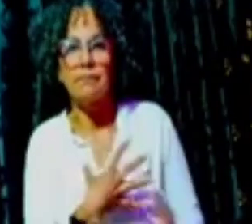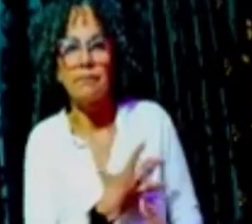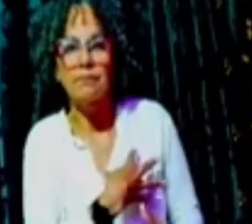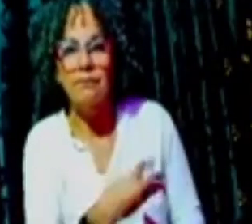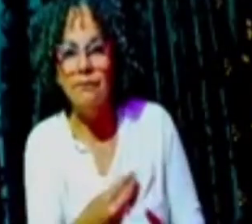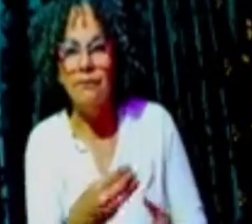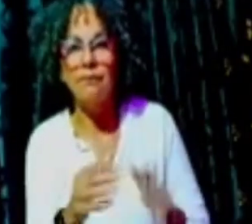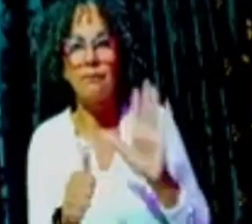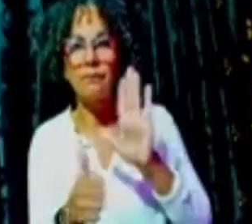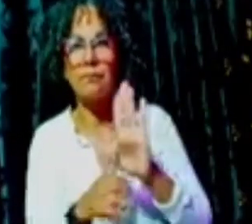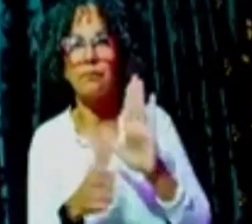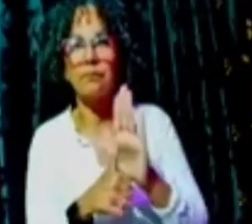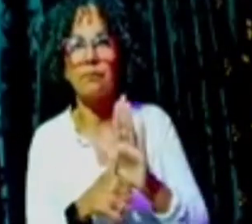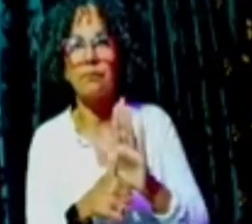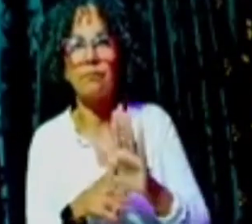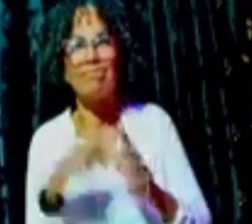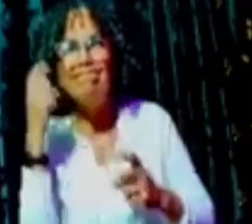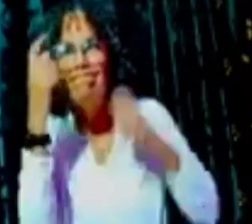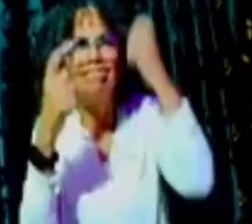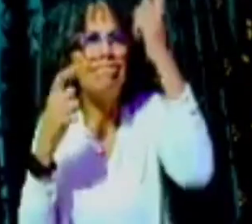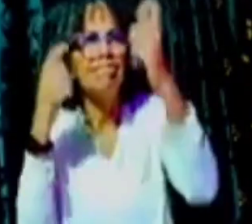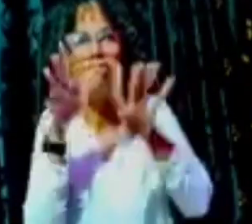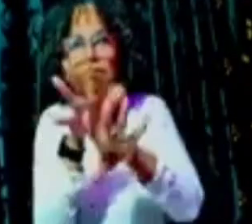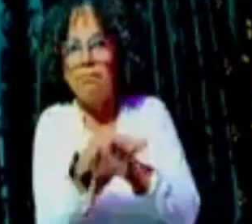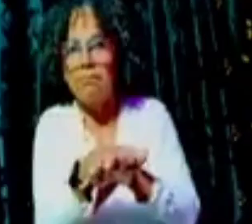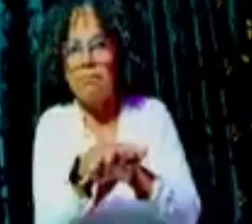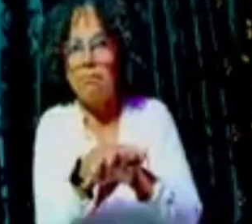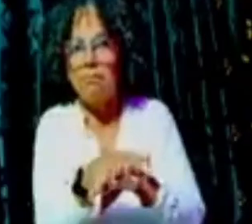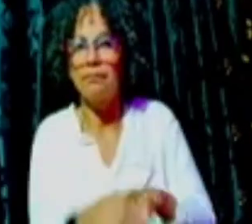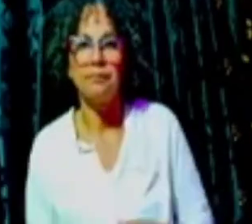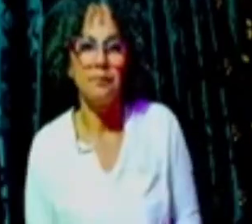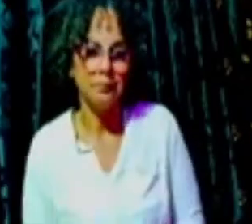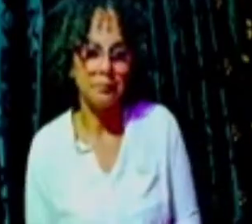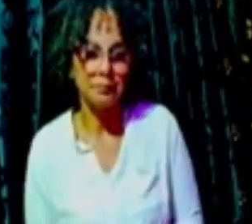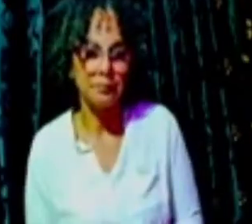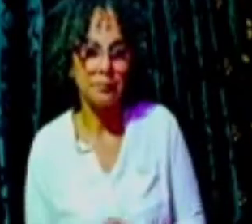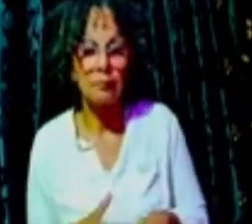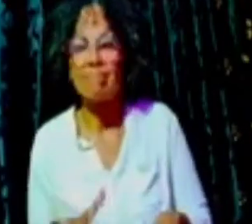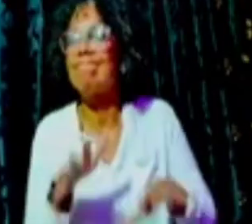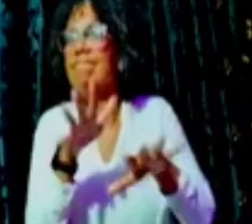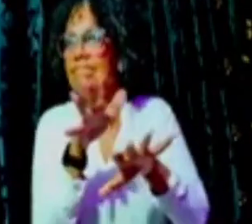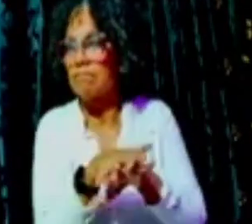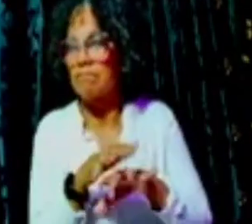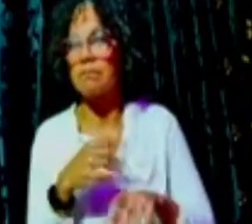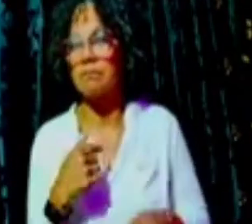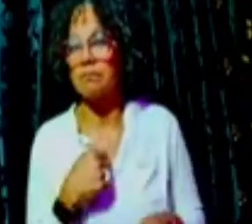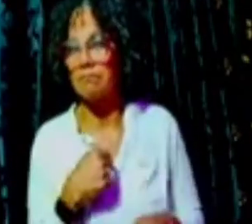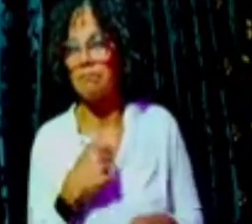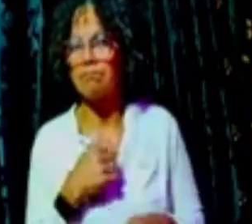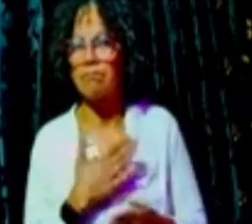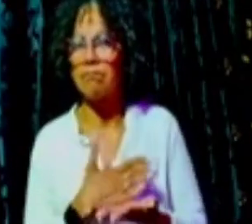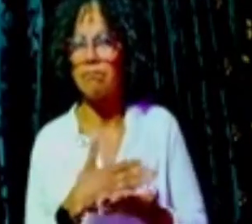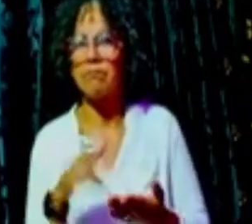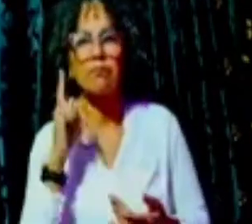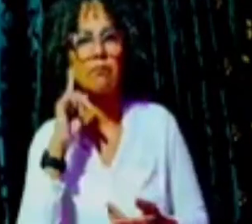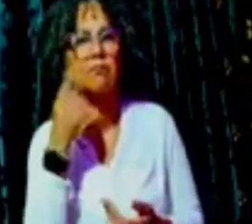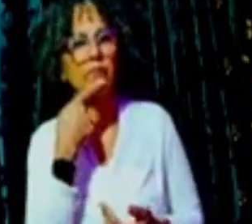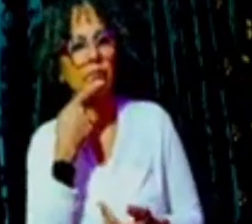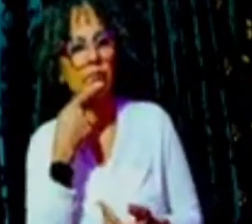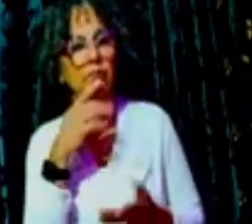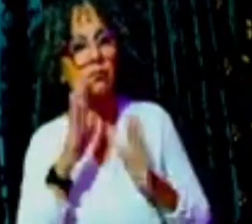né? É uma igreja preocupada com a inclusão. E aí a inclusão, para mim, começou com os